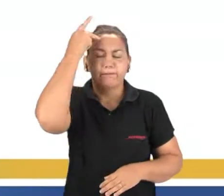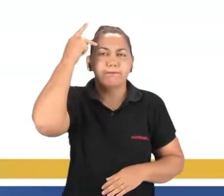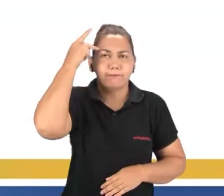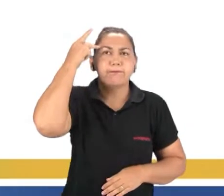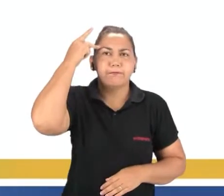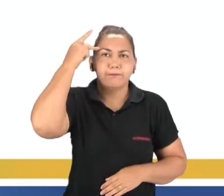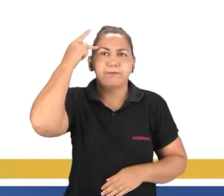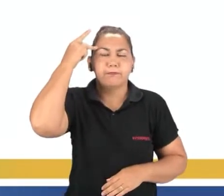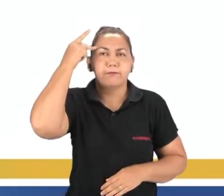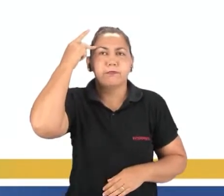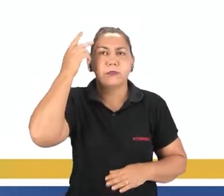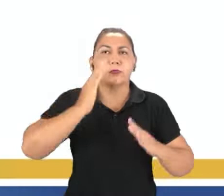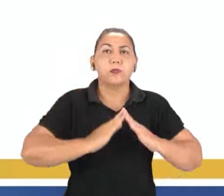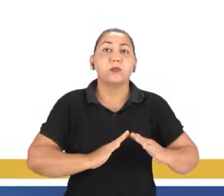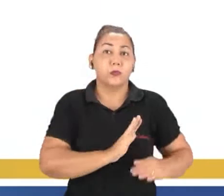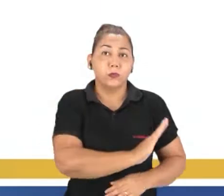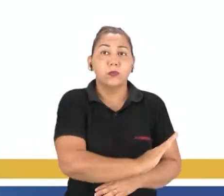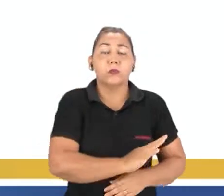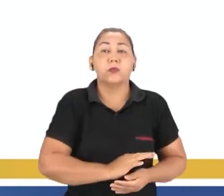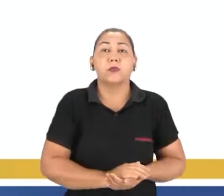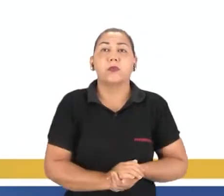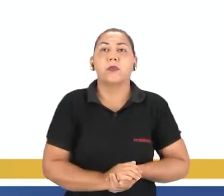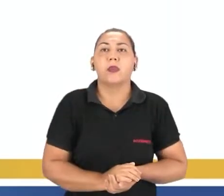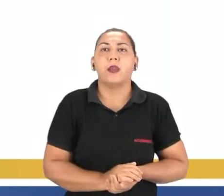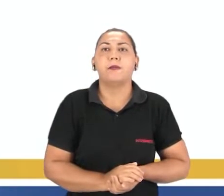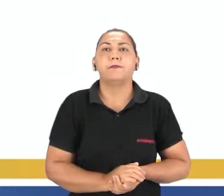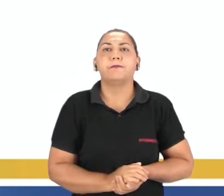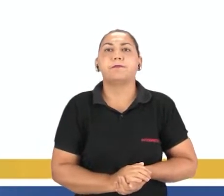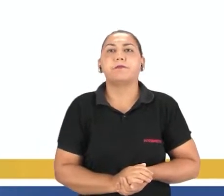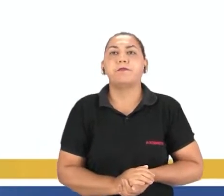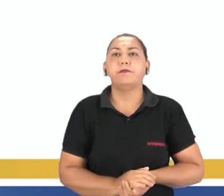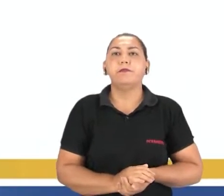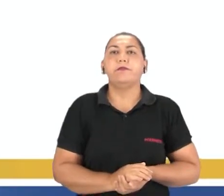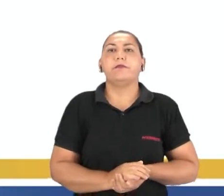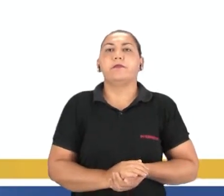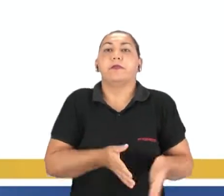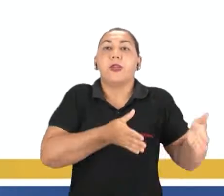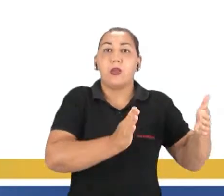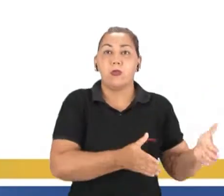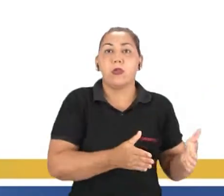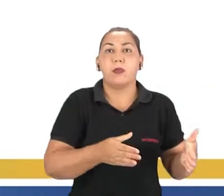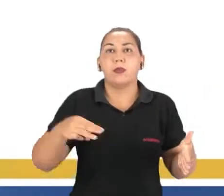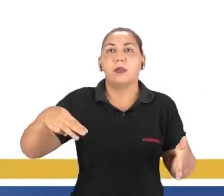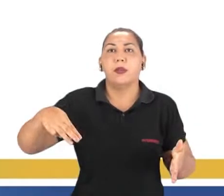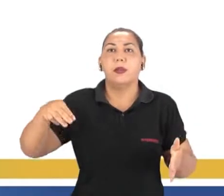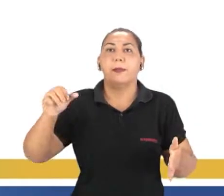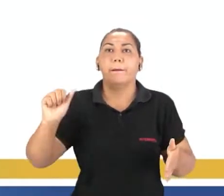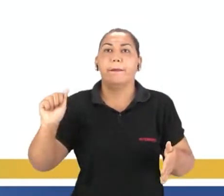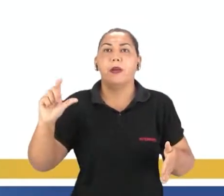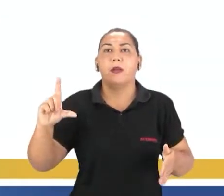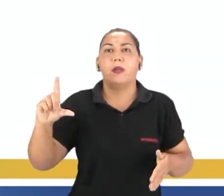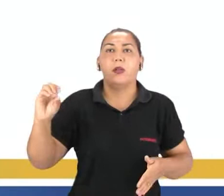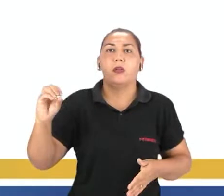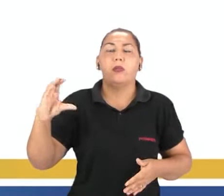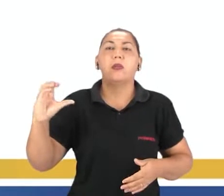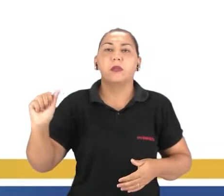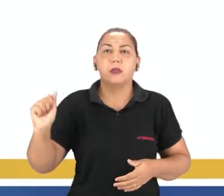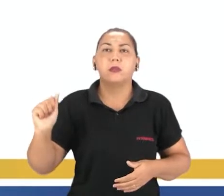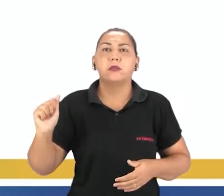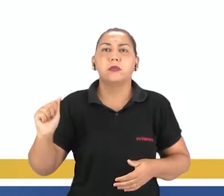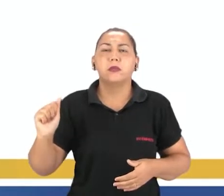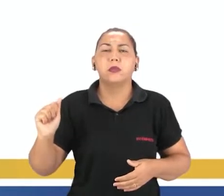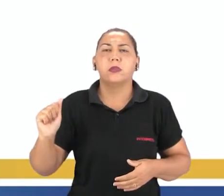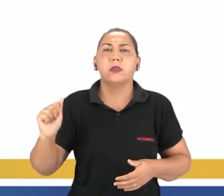território acreano. O tempo das malocas é o tempo em que os índios ainda viviam